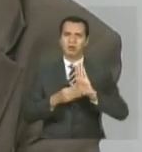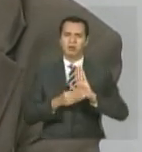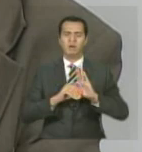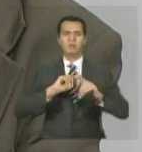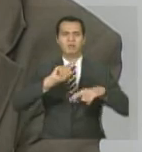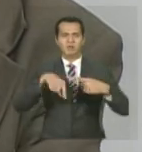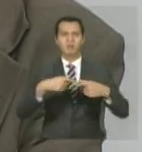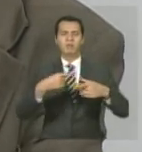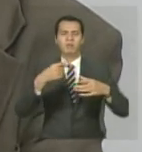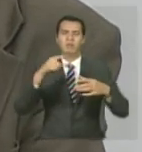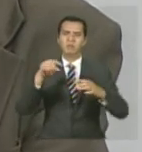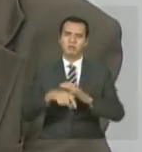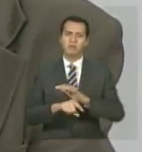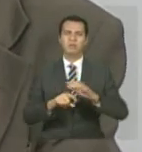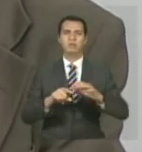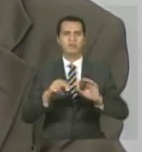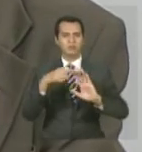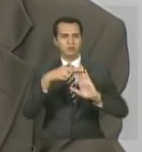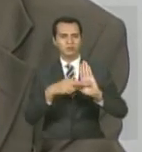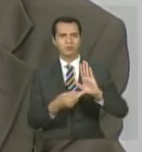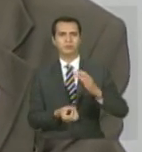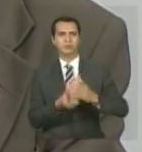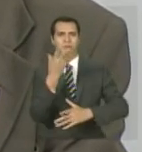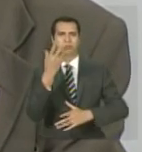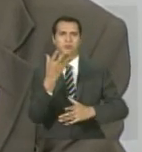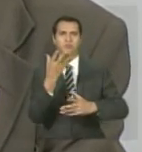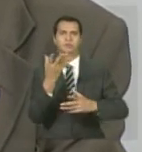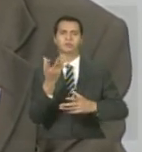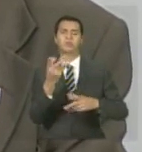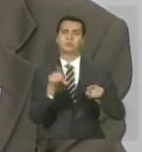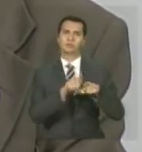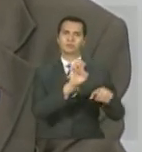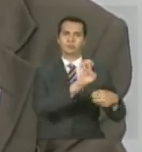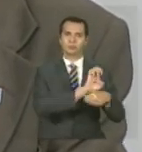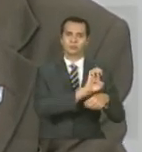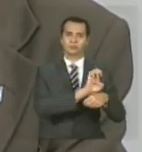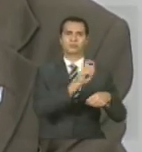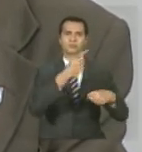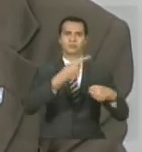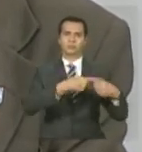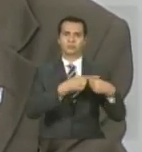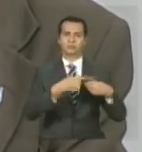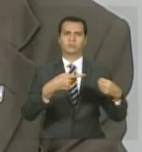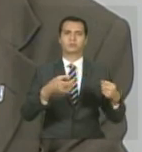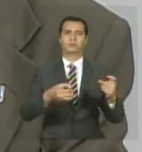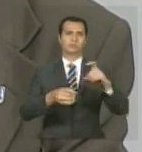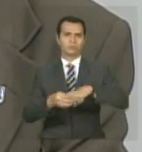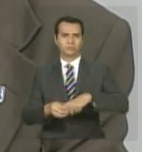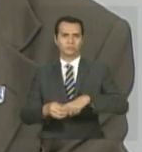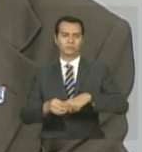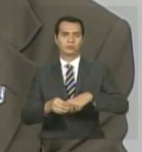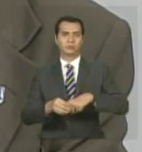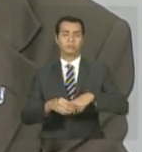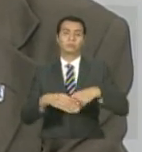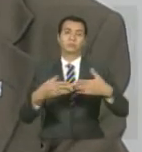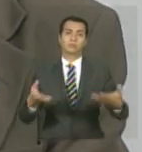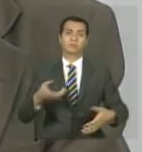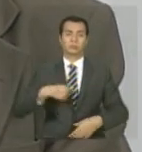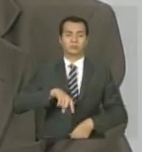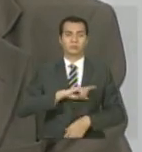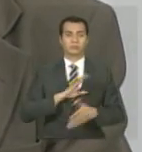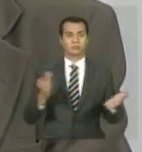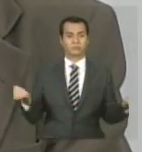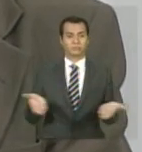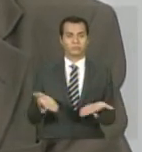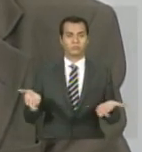desse processo nosso de regulamentação e de adesão dos estados e dos municípios. Então, nós estamos exatamente nesse